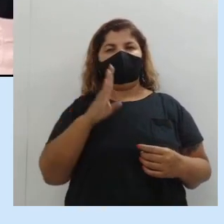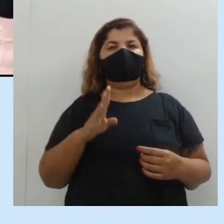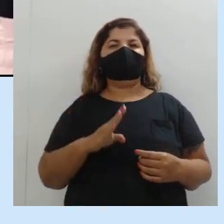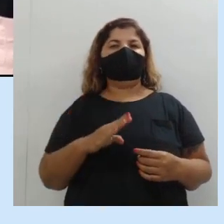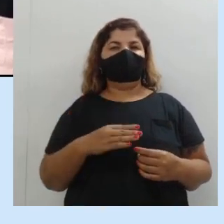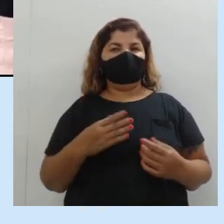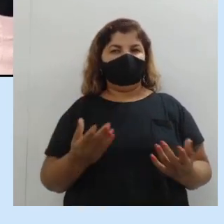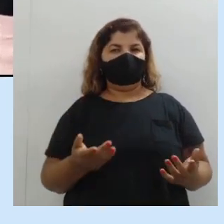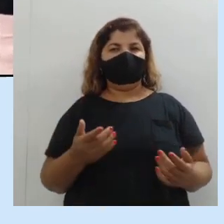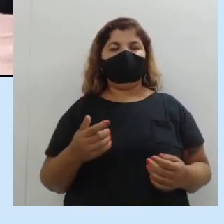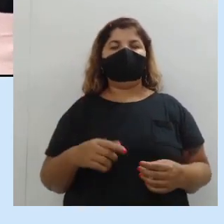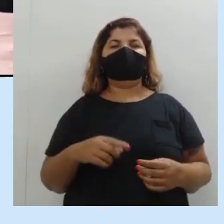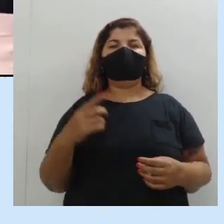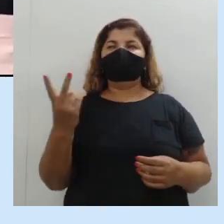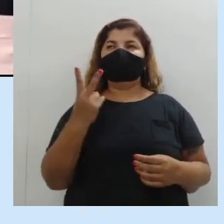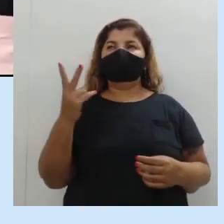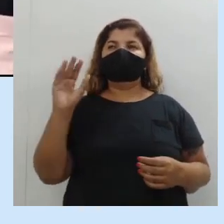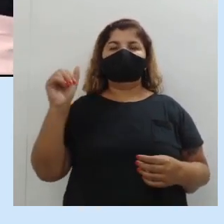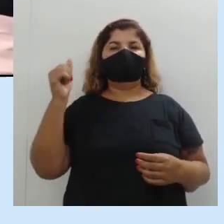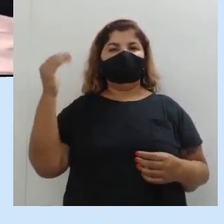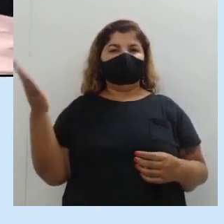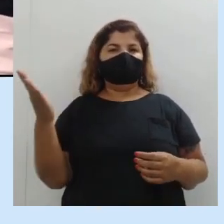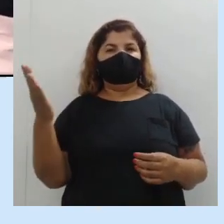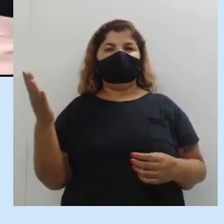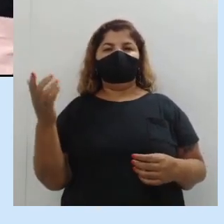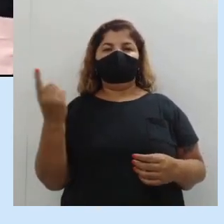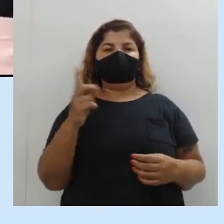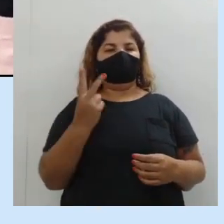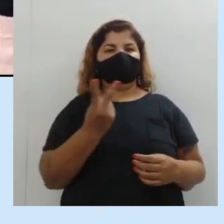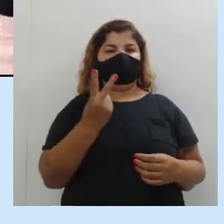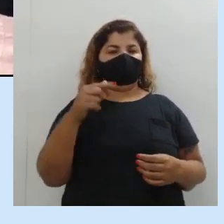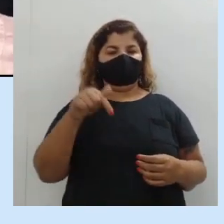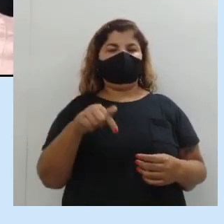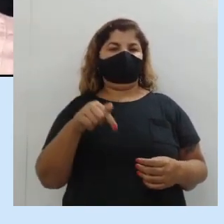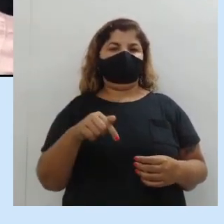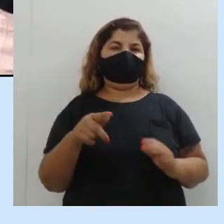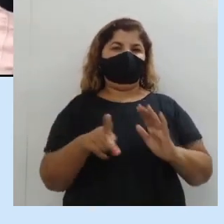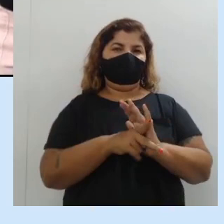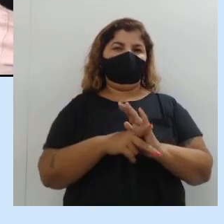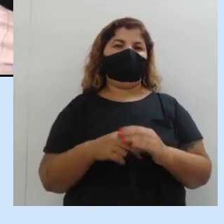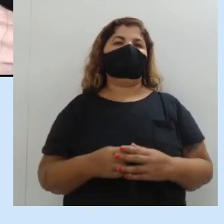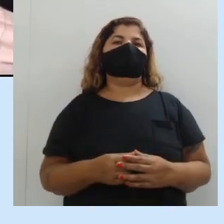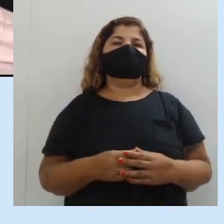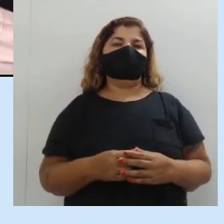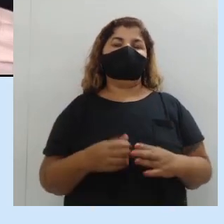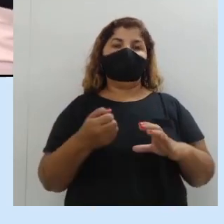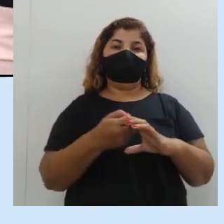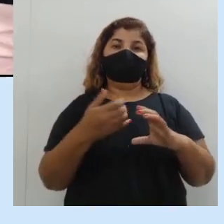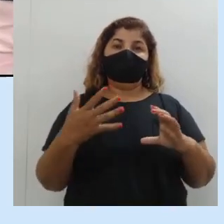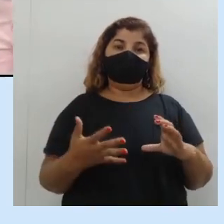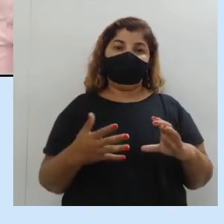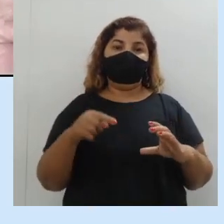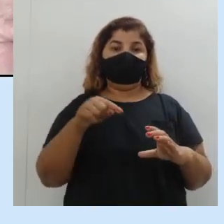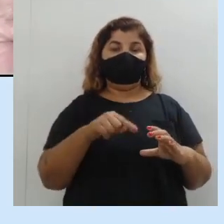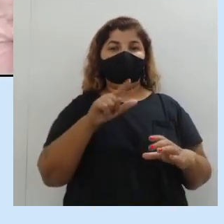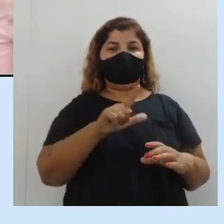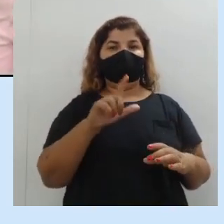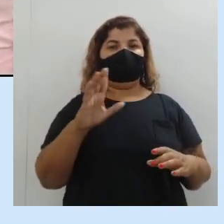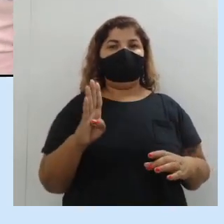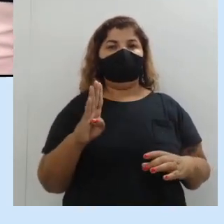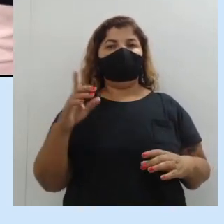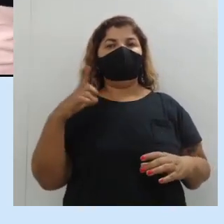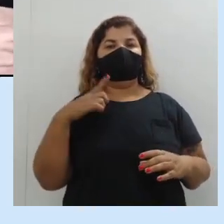não valorizamos, aliás, supervalorizamos os dos outros e não valorizamos o que é nosso. Como característica das obras de Lima Barreto está